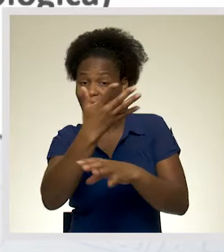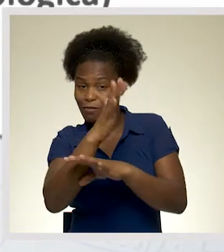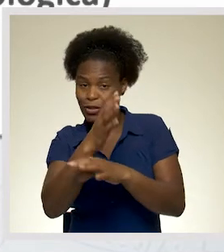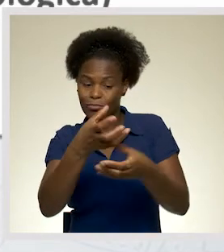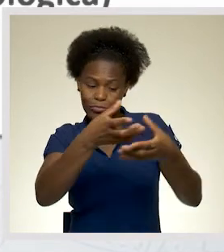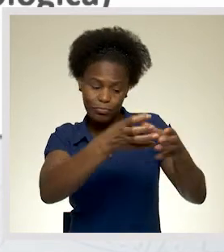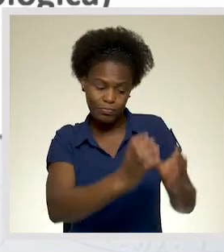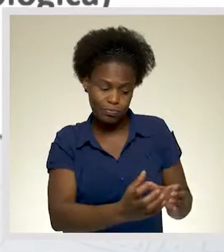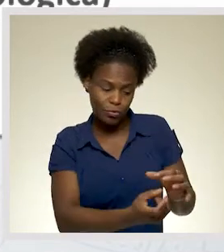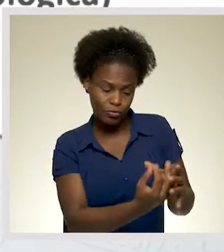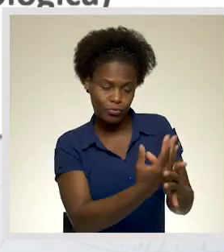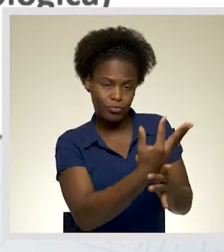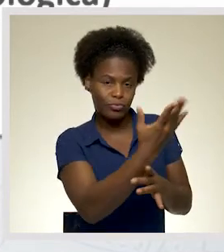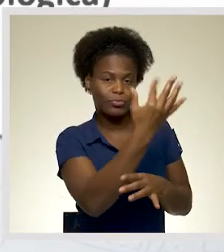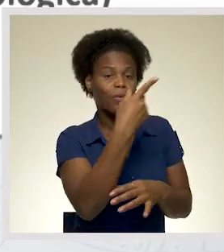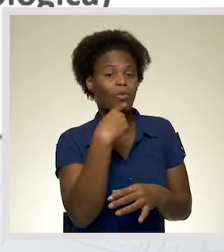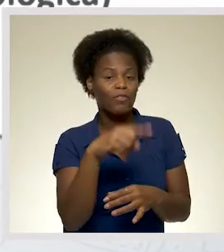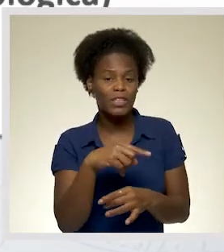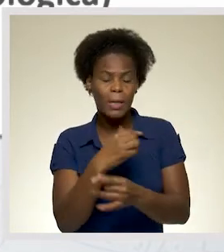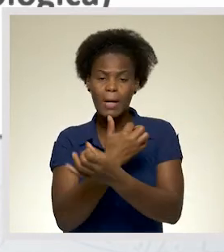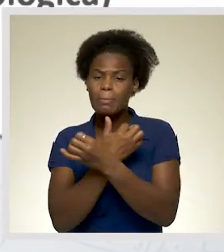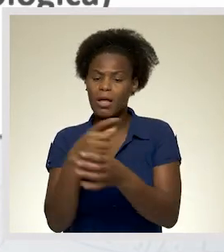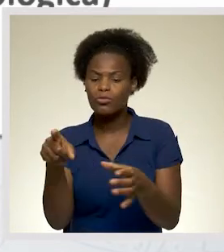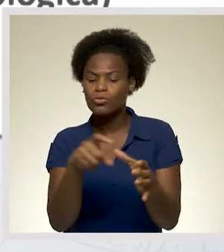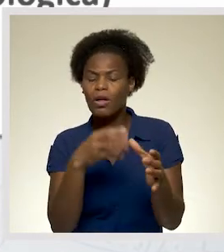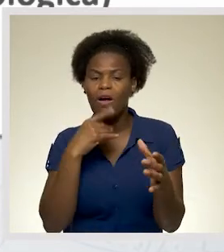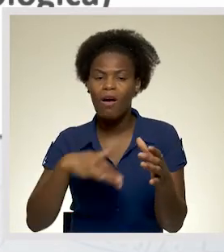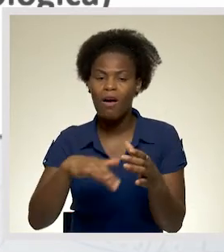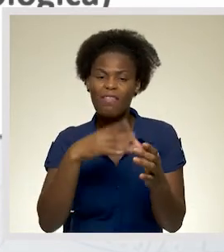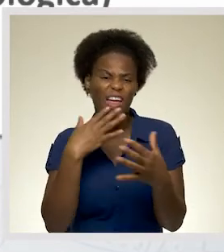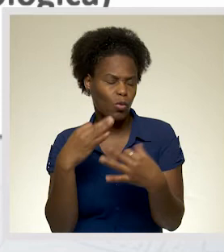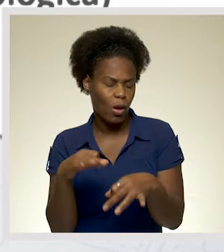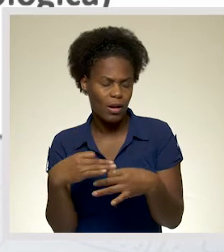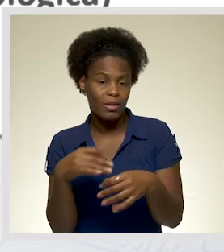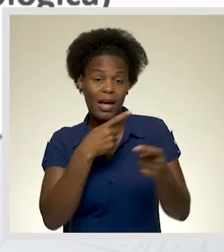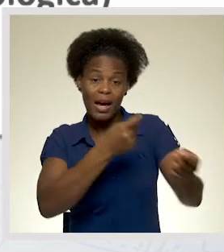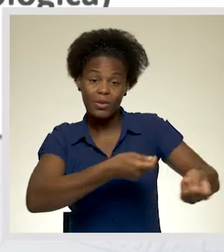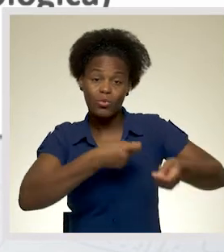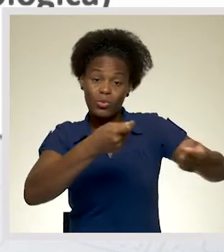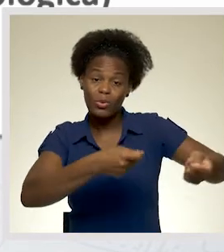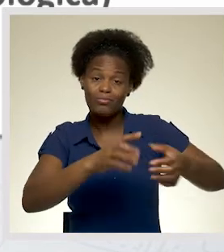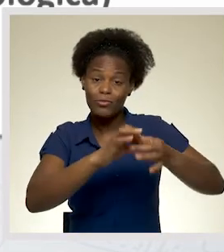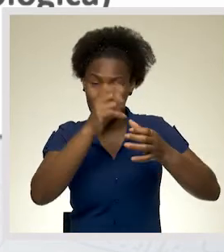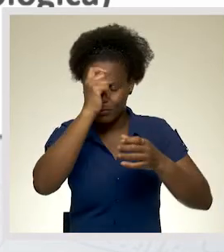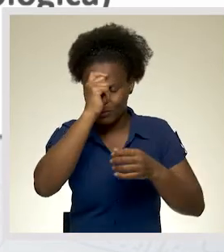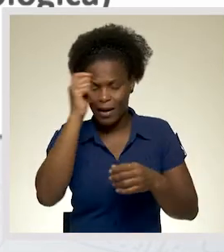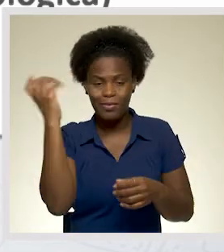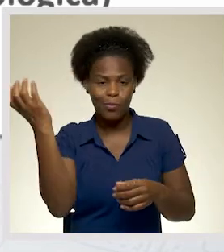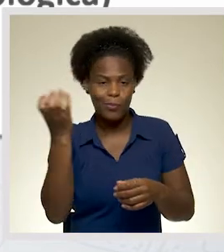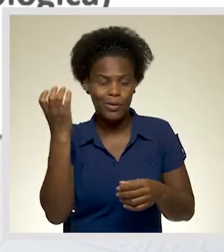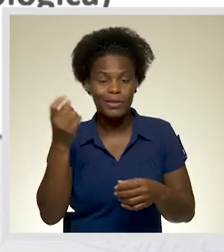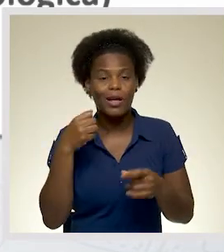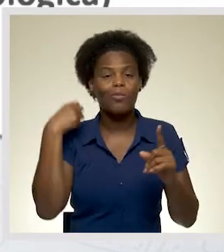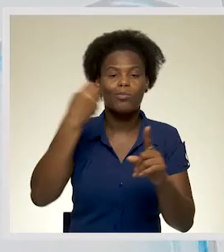Utilizar nos solos fertilizantes naturais. Uma agricultura biológica e combater as